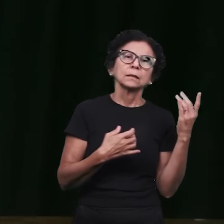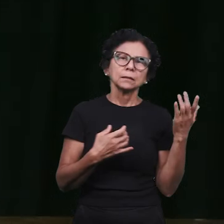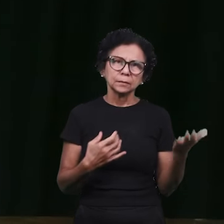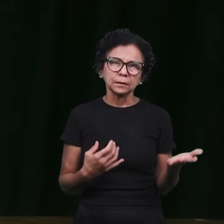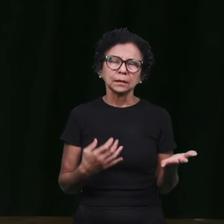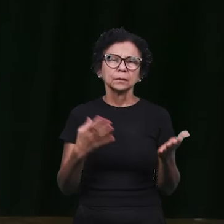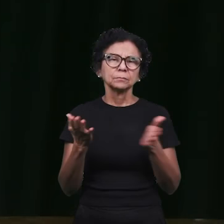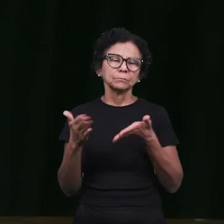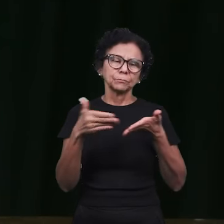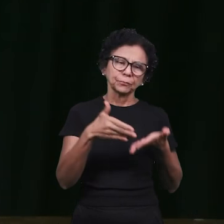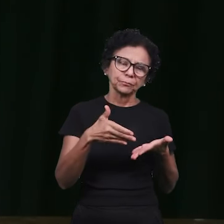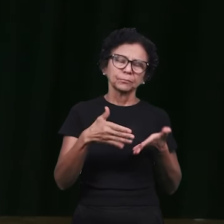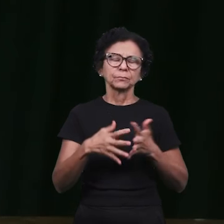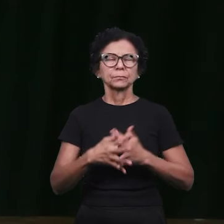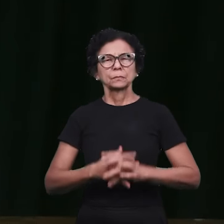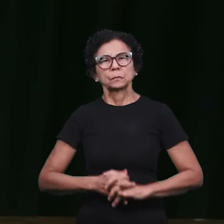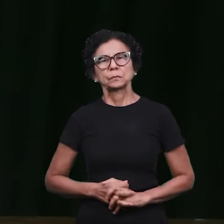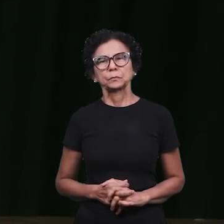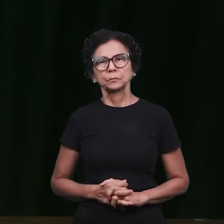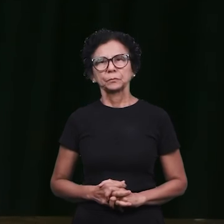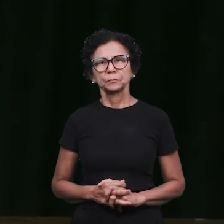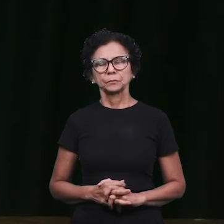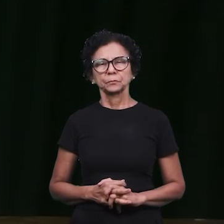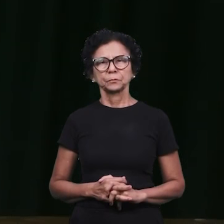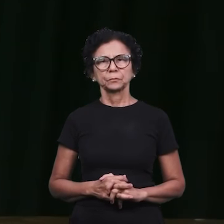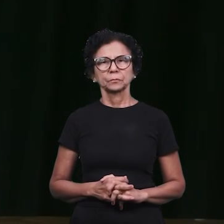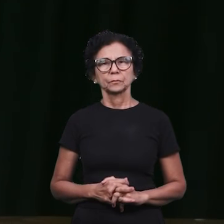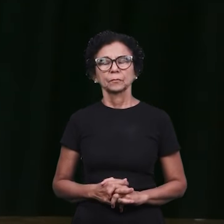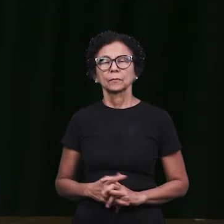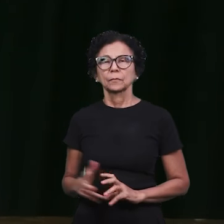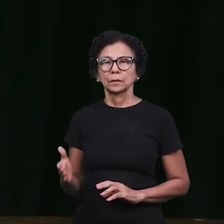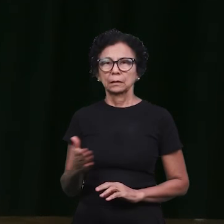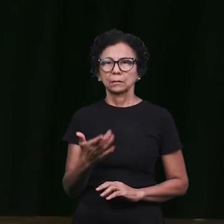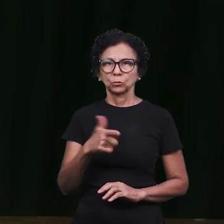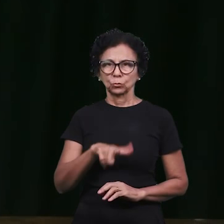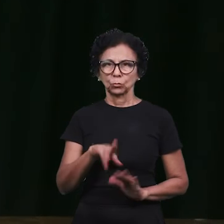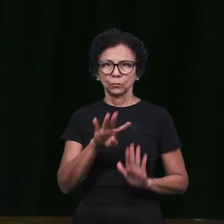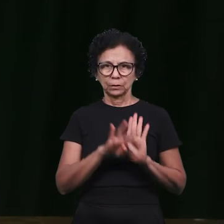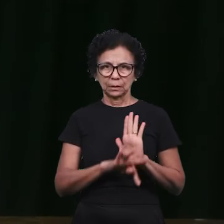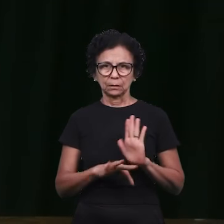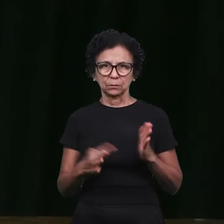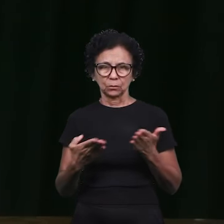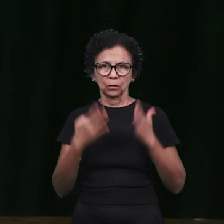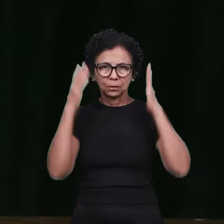para poder que fizesse uma forca para Mardoqueu.